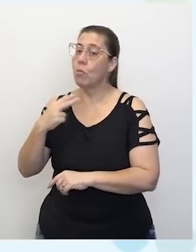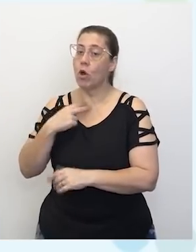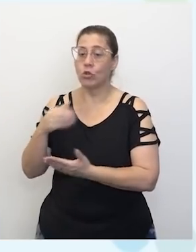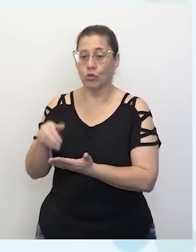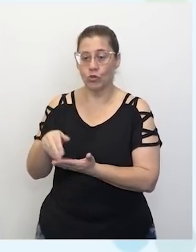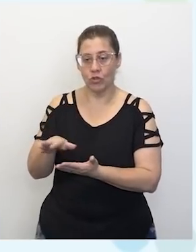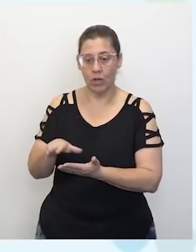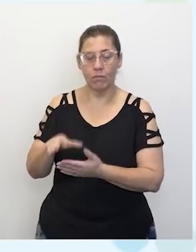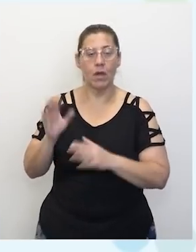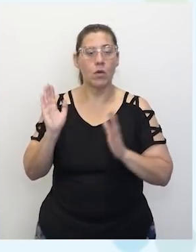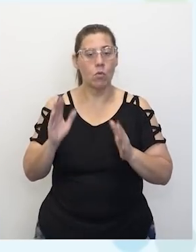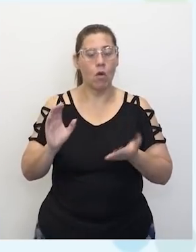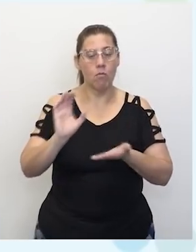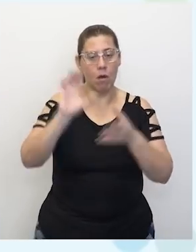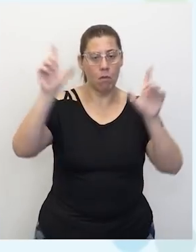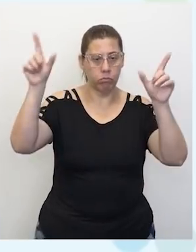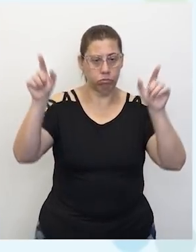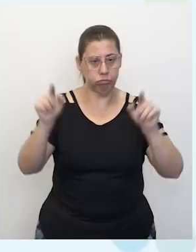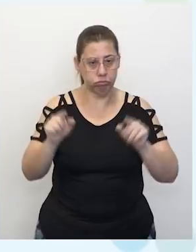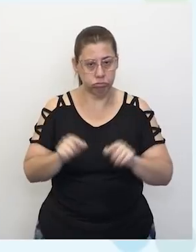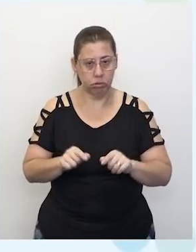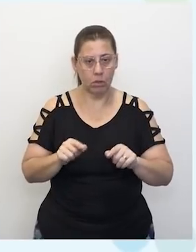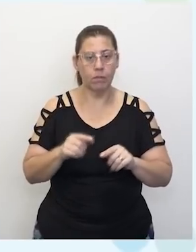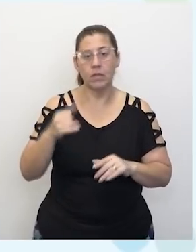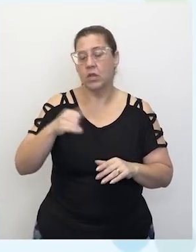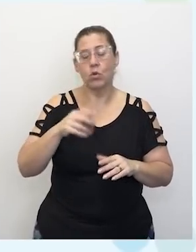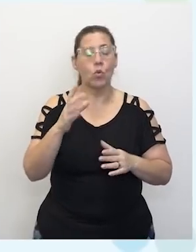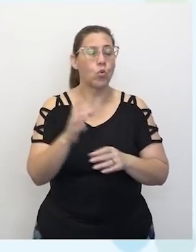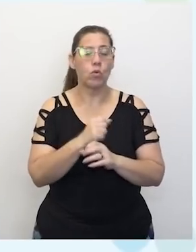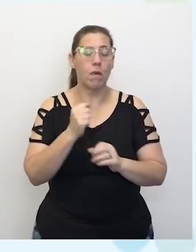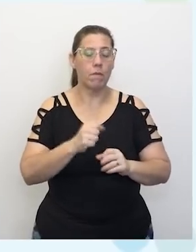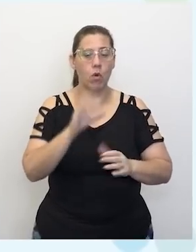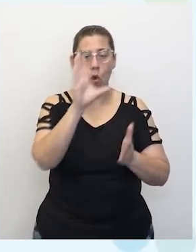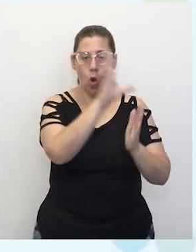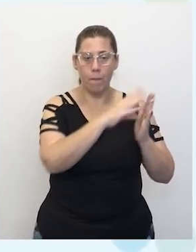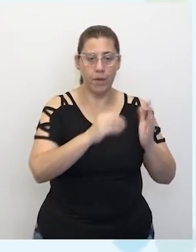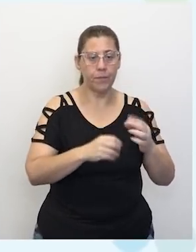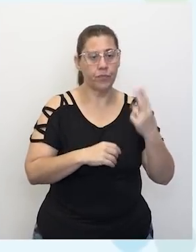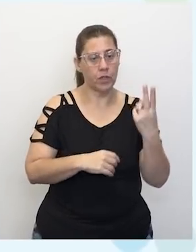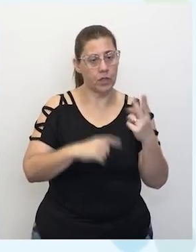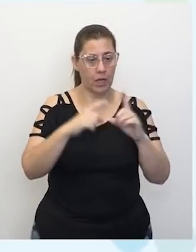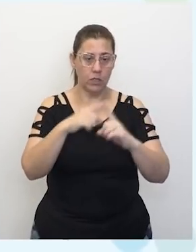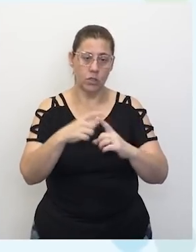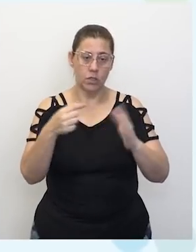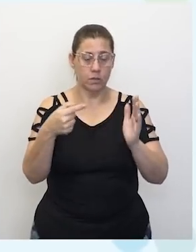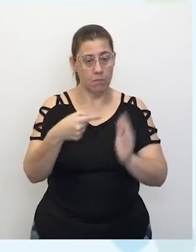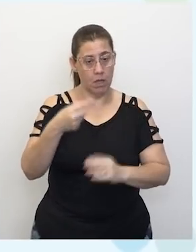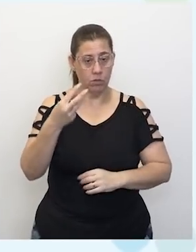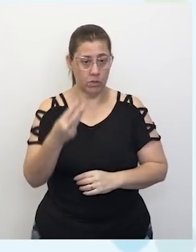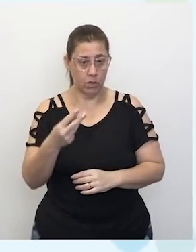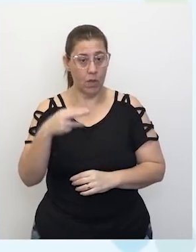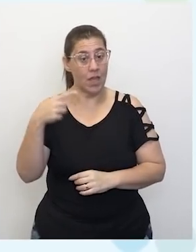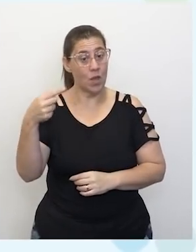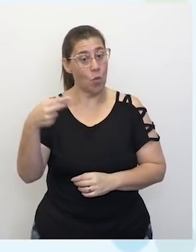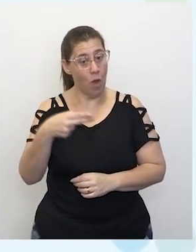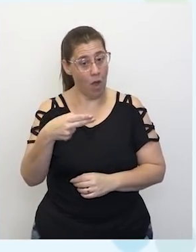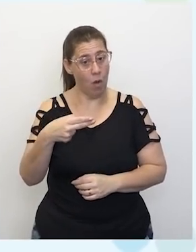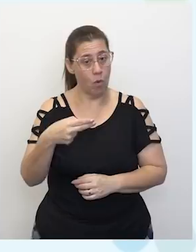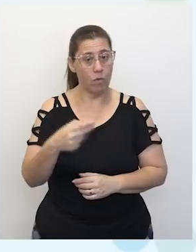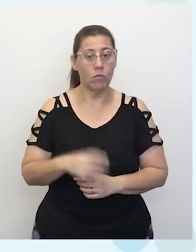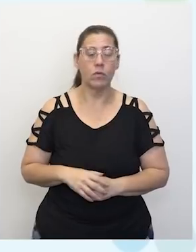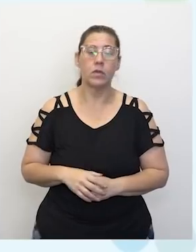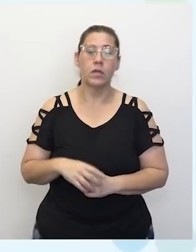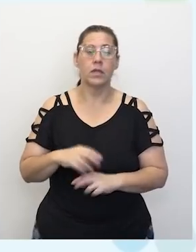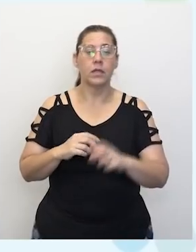expressões numéricas, ó. Quem eu não resolver, eu copio. Olha lá o que eu vou fazer, ó. 3x menos 3 igual, ó. 5